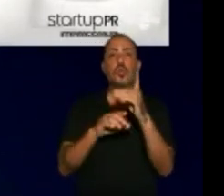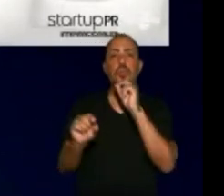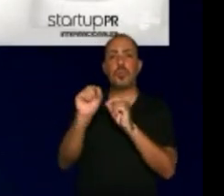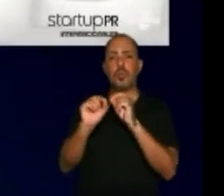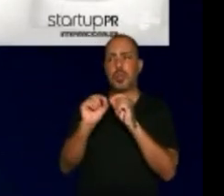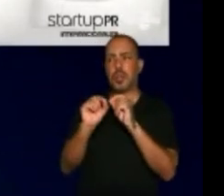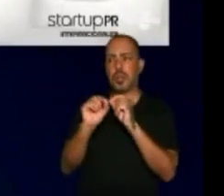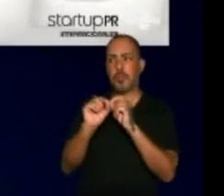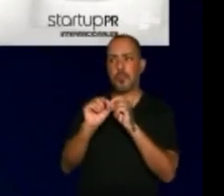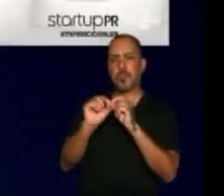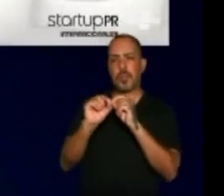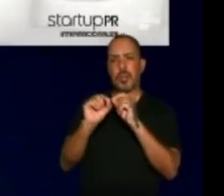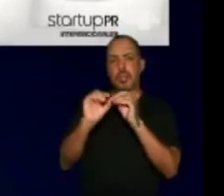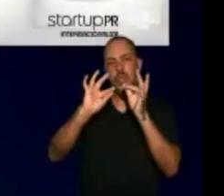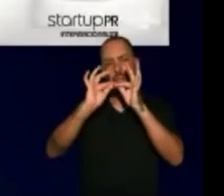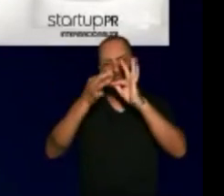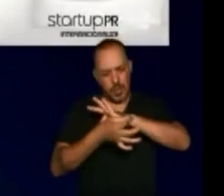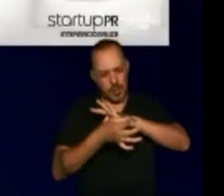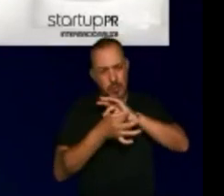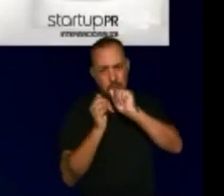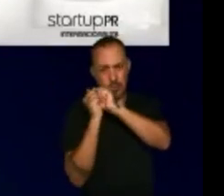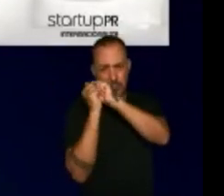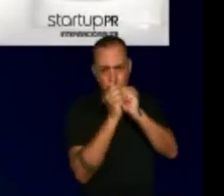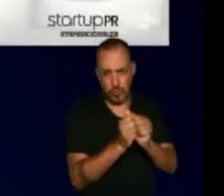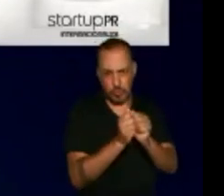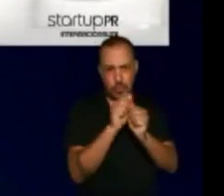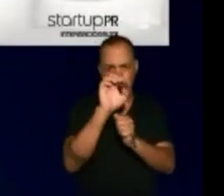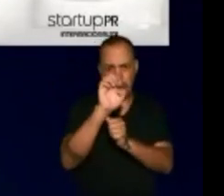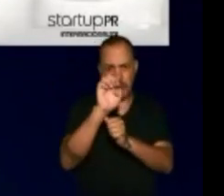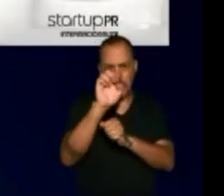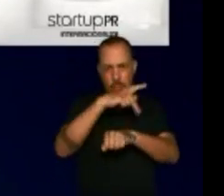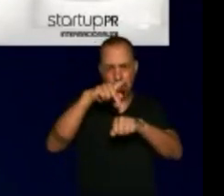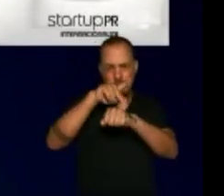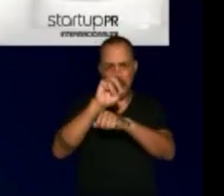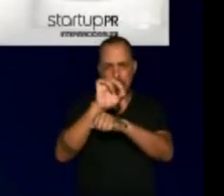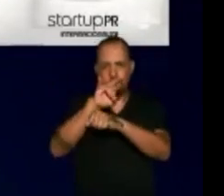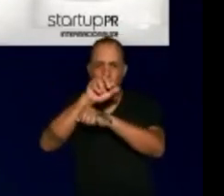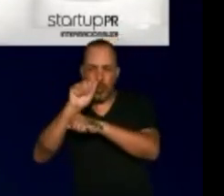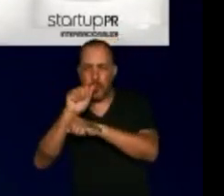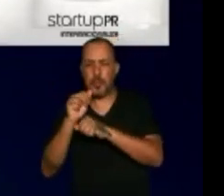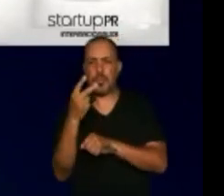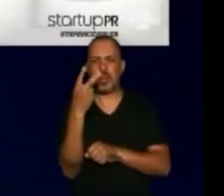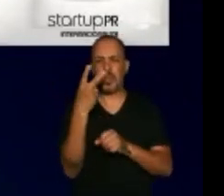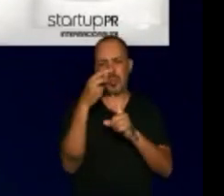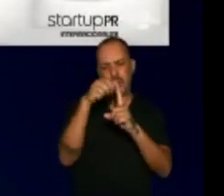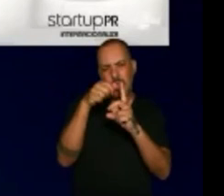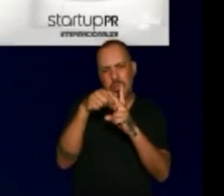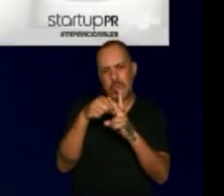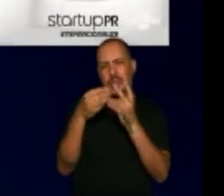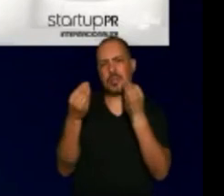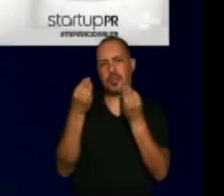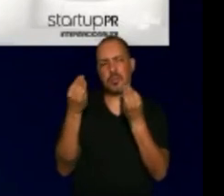de um roadmap de internacionalização e acompanhamento por parte do Estonia Hub. Então, durante esses 2 meses aí, durante esses encontros, as startups